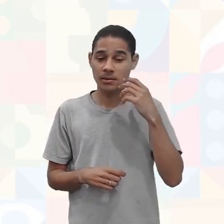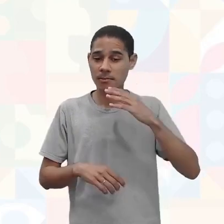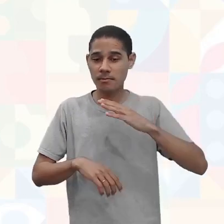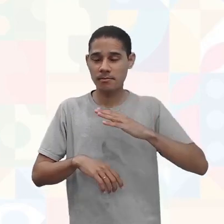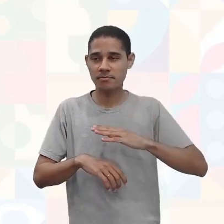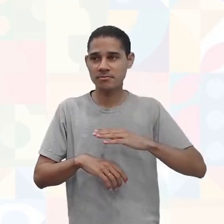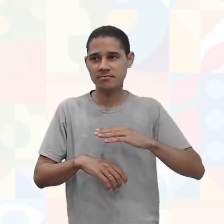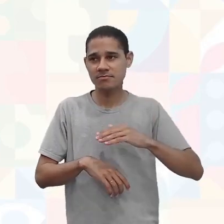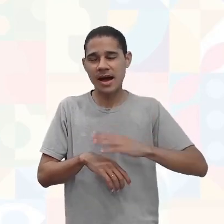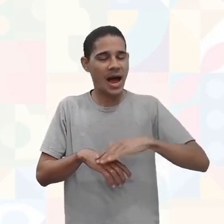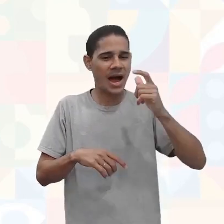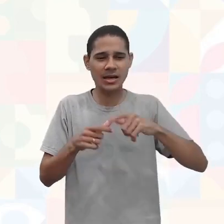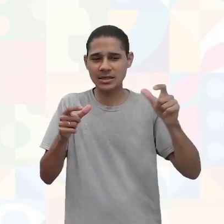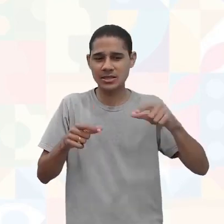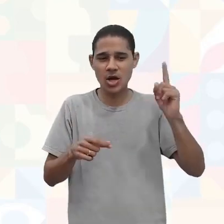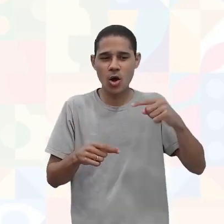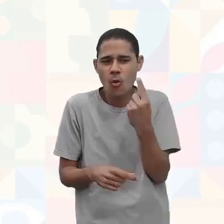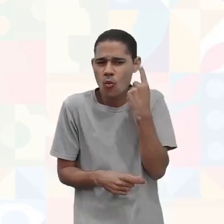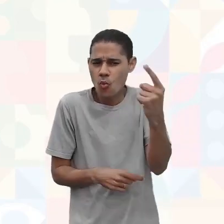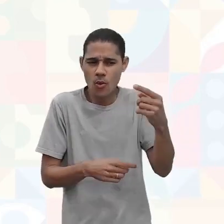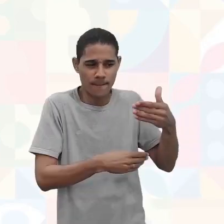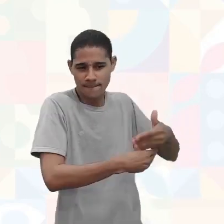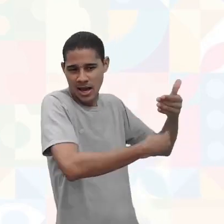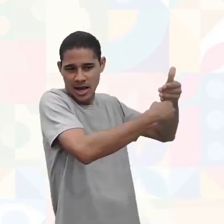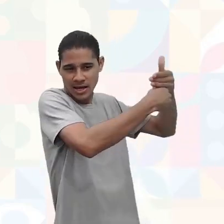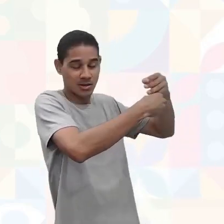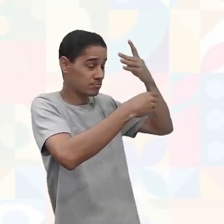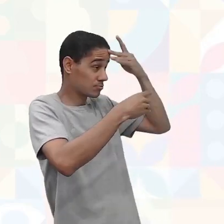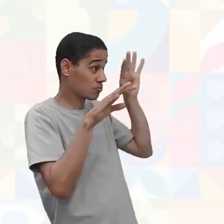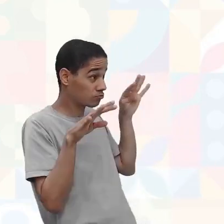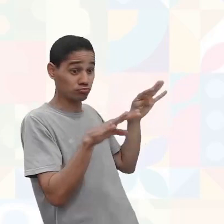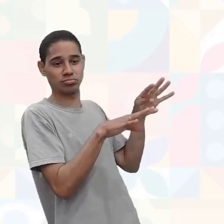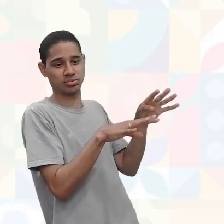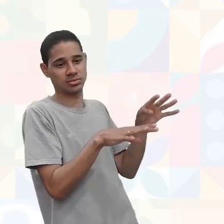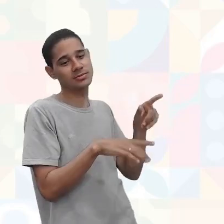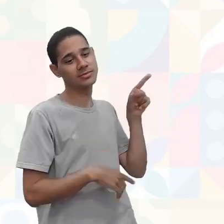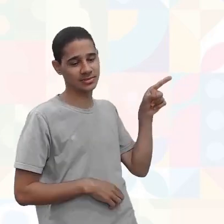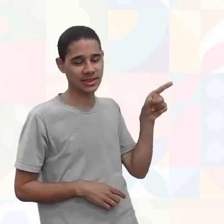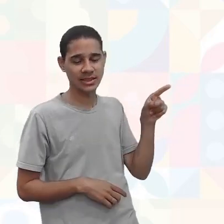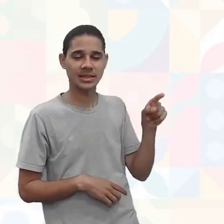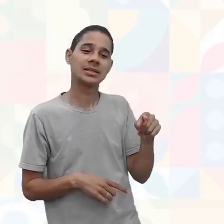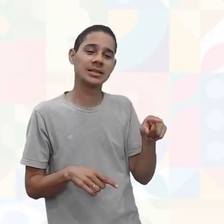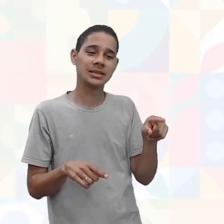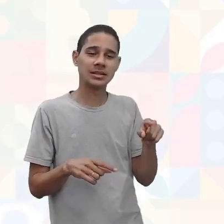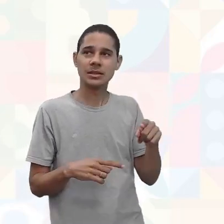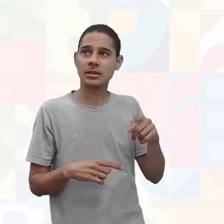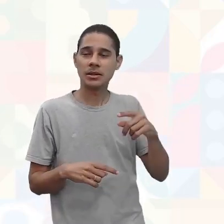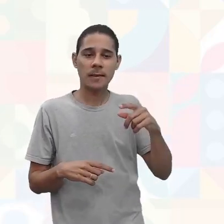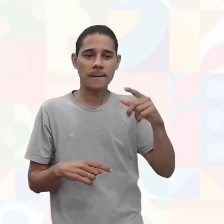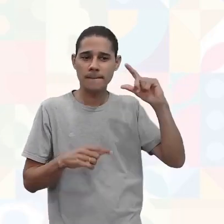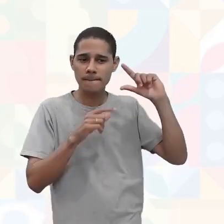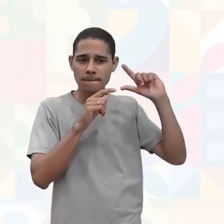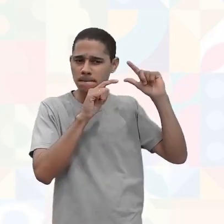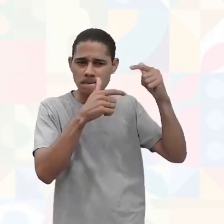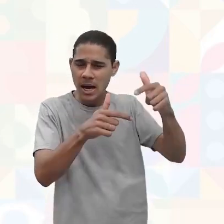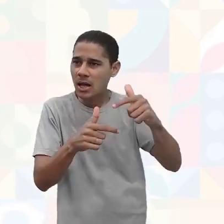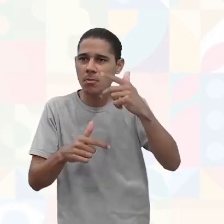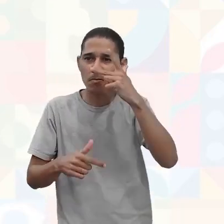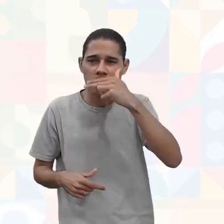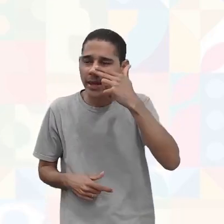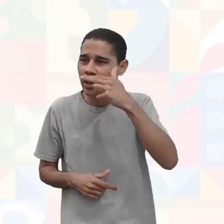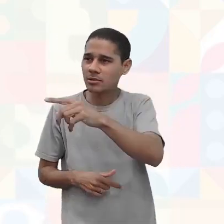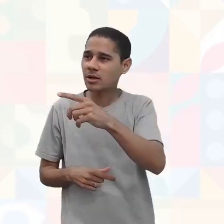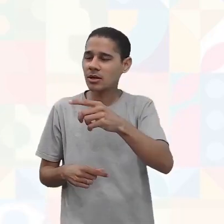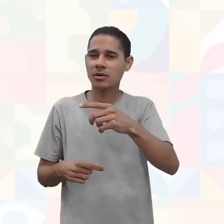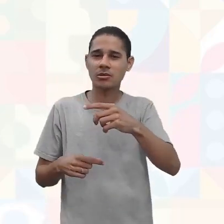única parede, para a gente dar um destaque a essa parede, né? E quebra aquele padrão de ser muito alinhado, muito